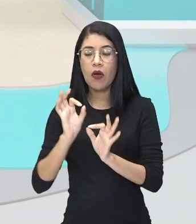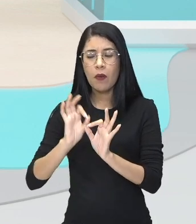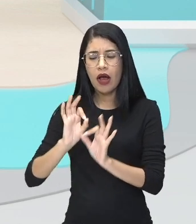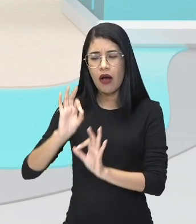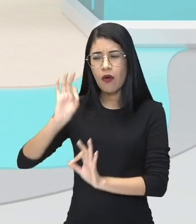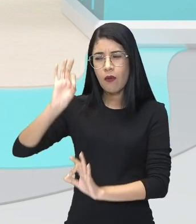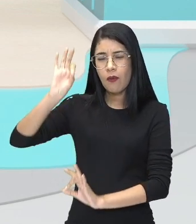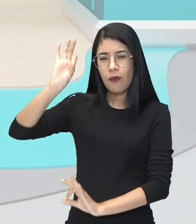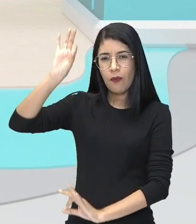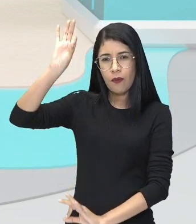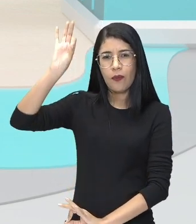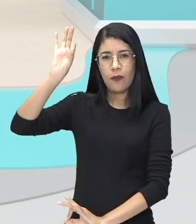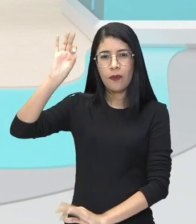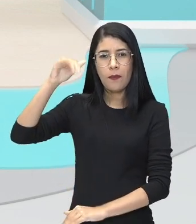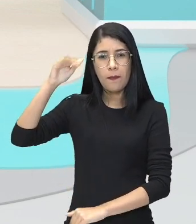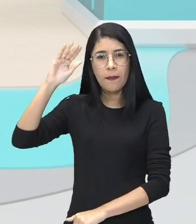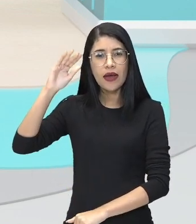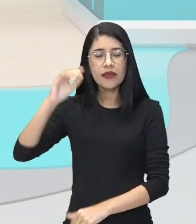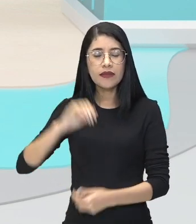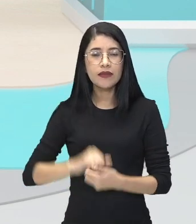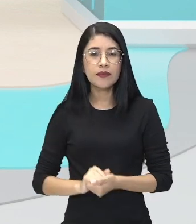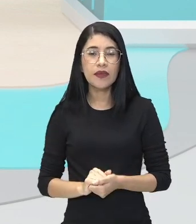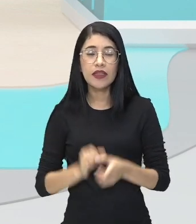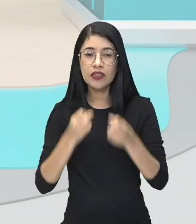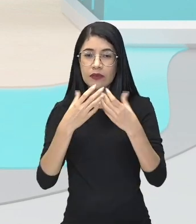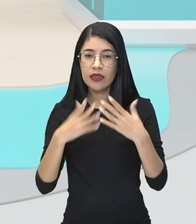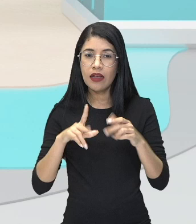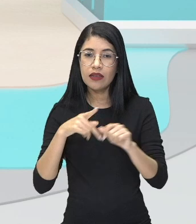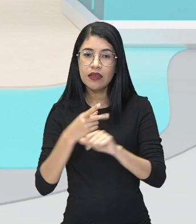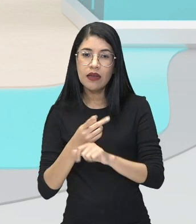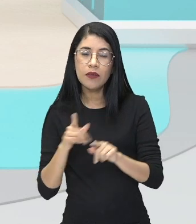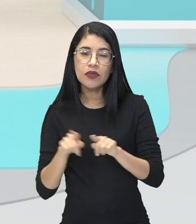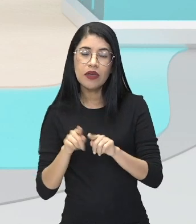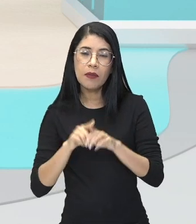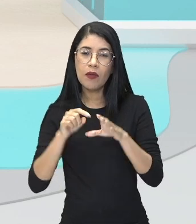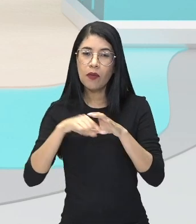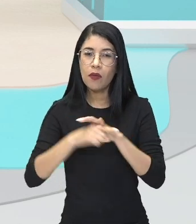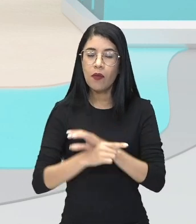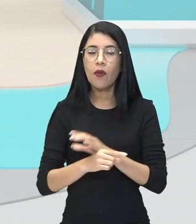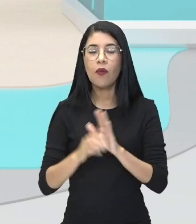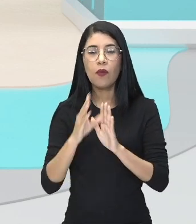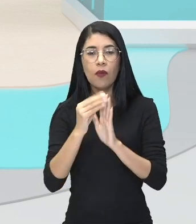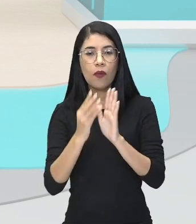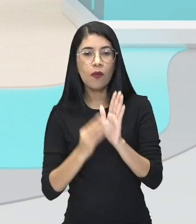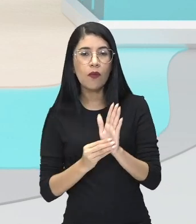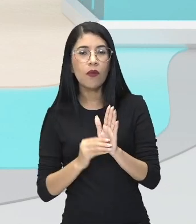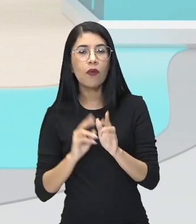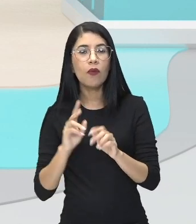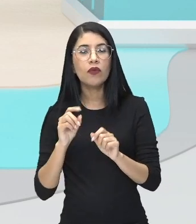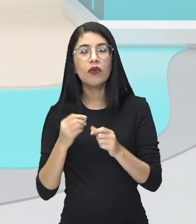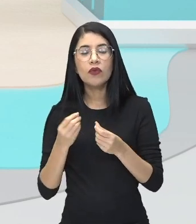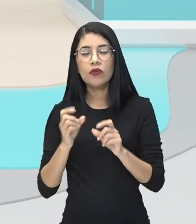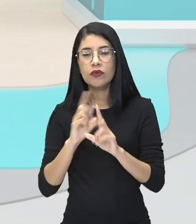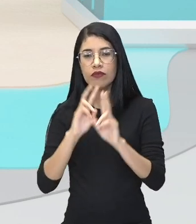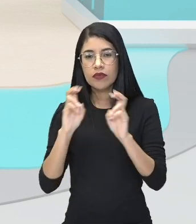representado num tamanho maior. Mas nós vamos falar ainda mais, aprofundar esse nosso conteúdo sobre o Egito Antigo,